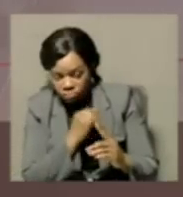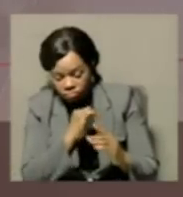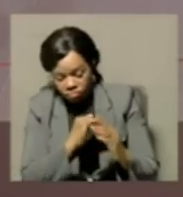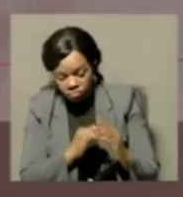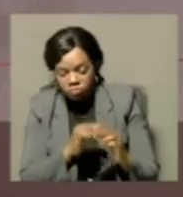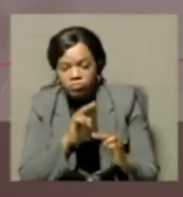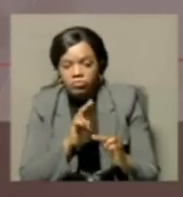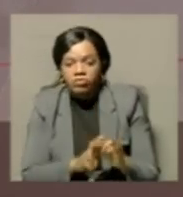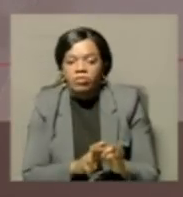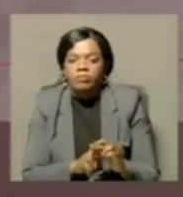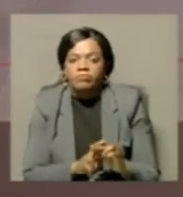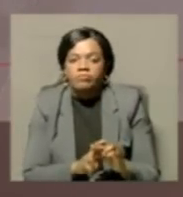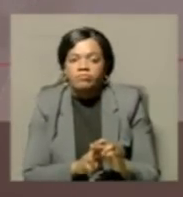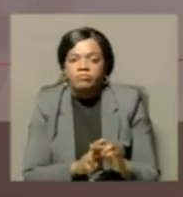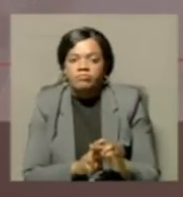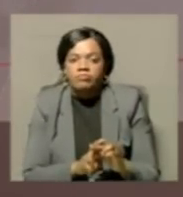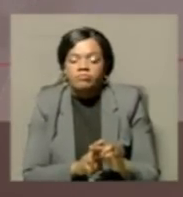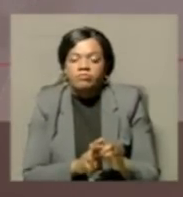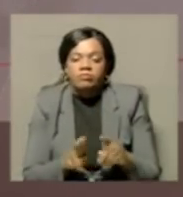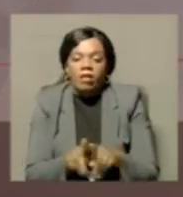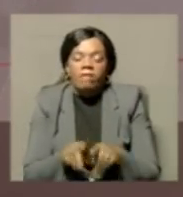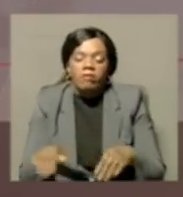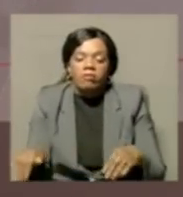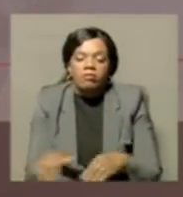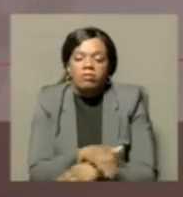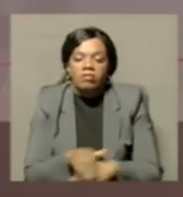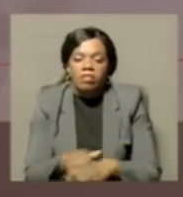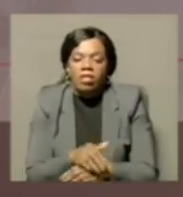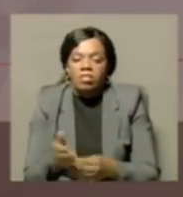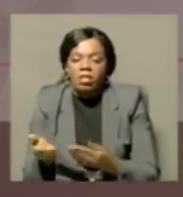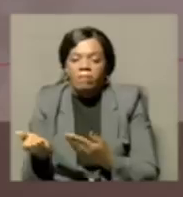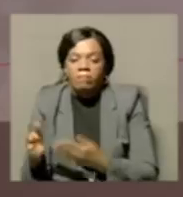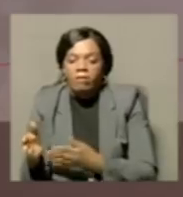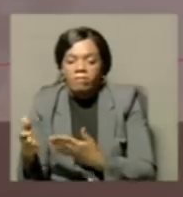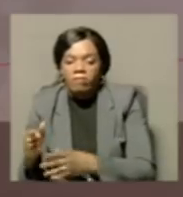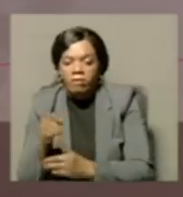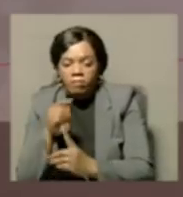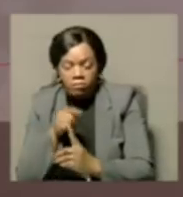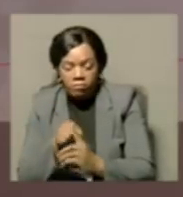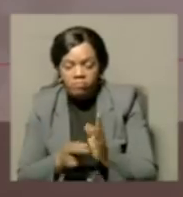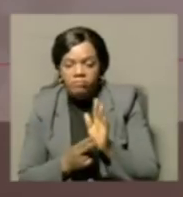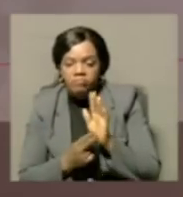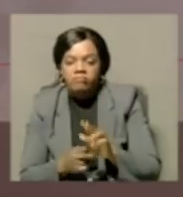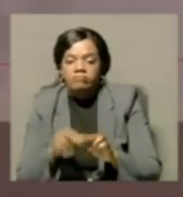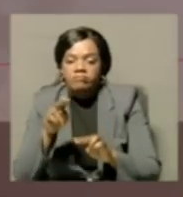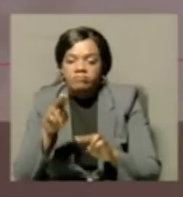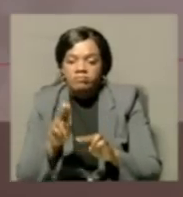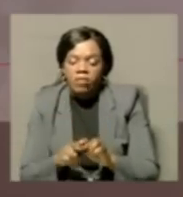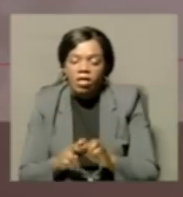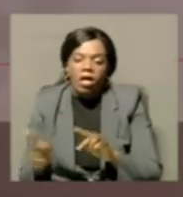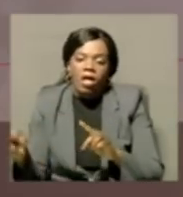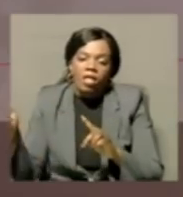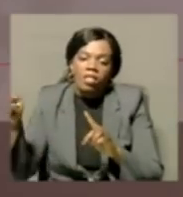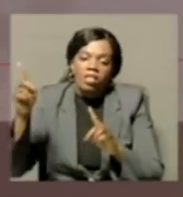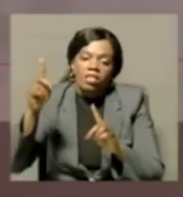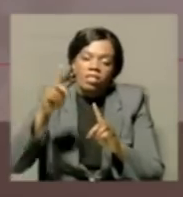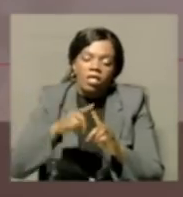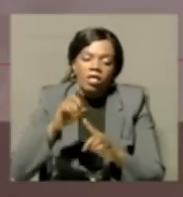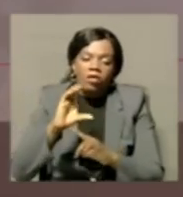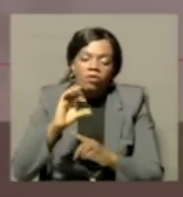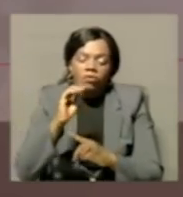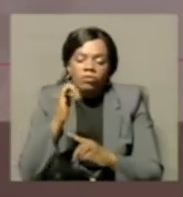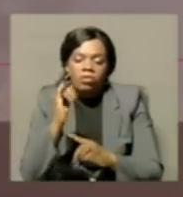100. Estrada Principal de Camama, em toda a sua extensão, Viaduto da Corimba à UGP e